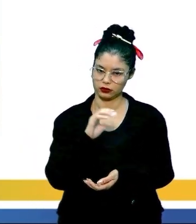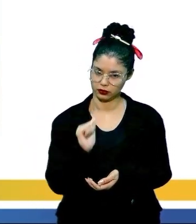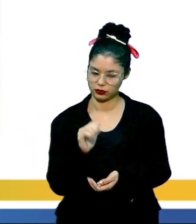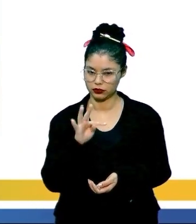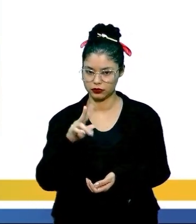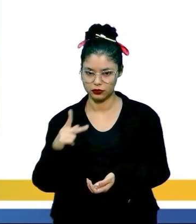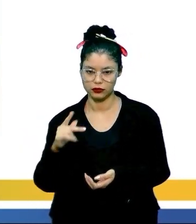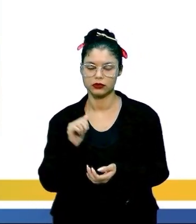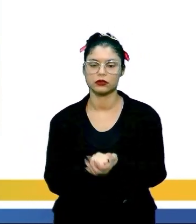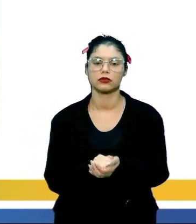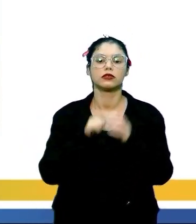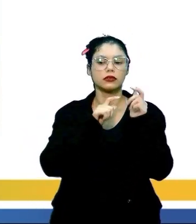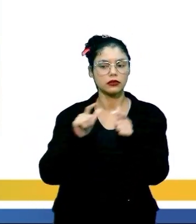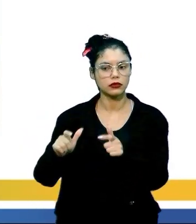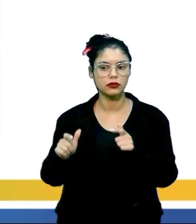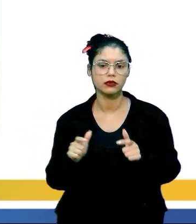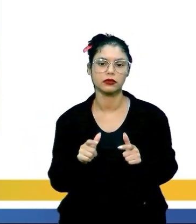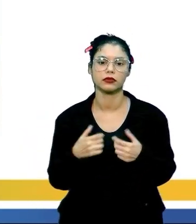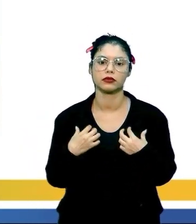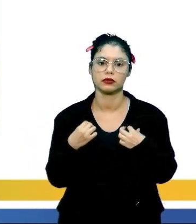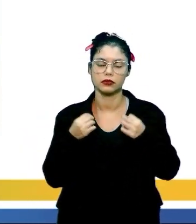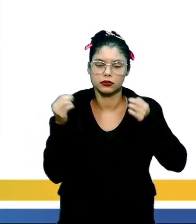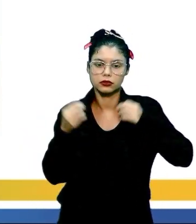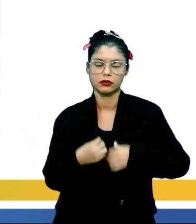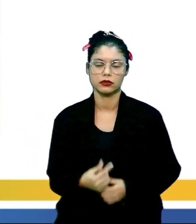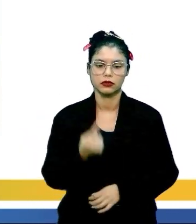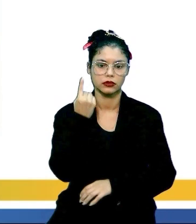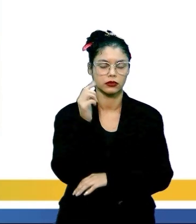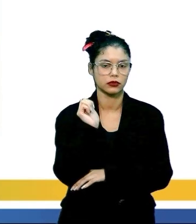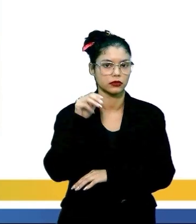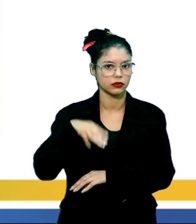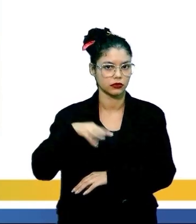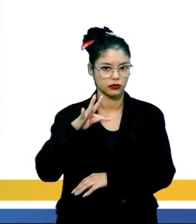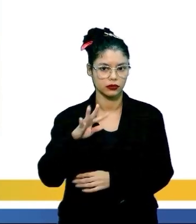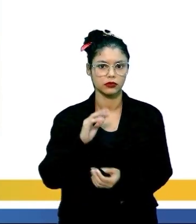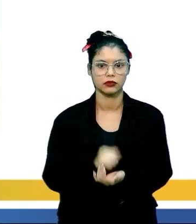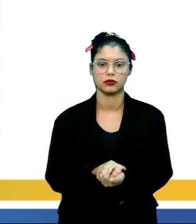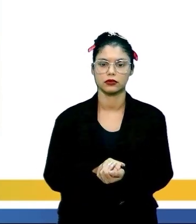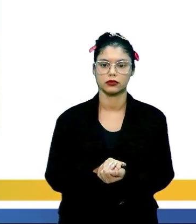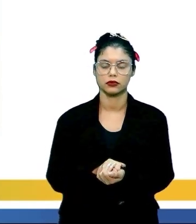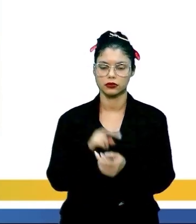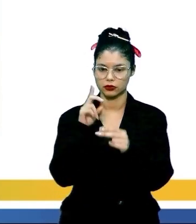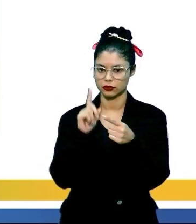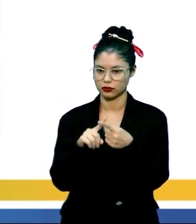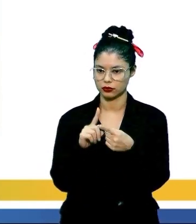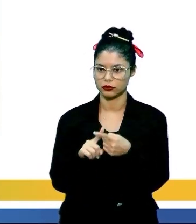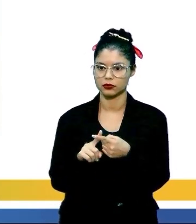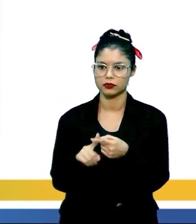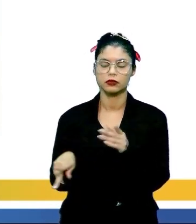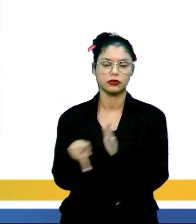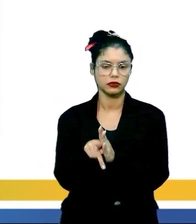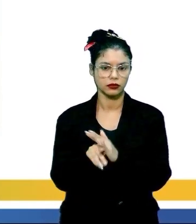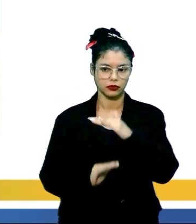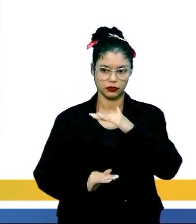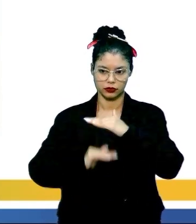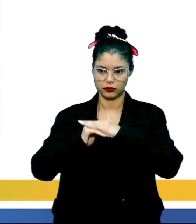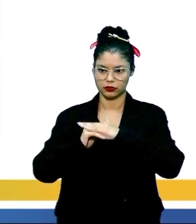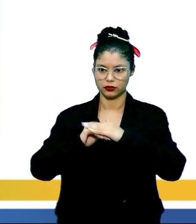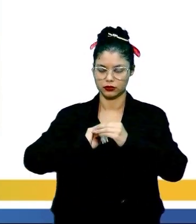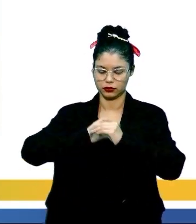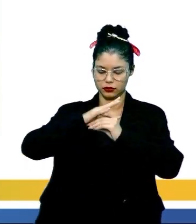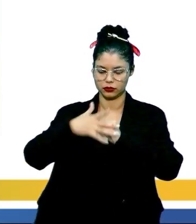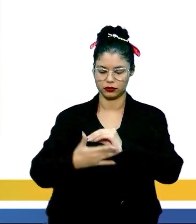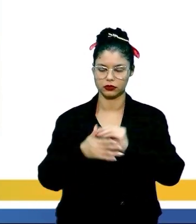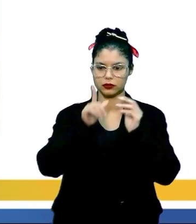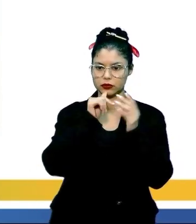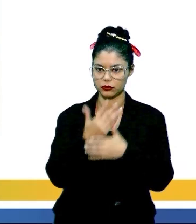nas condições ambientes, a pressão desse gás também é de 1 atm, porque esse gás vai estar submetido a uma pressão atmosférica, nível